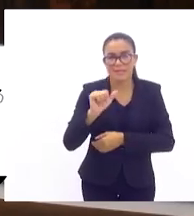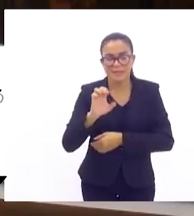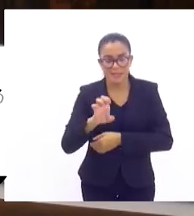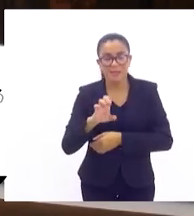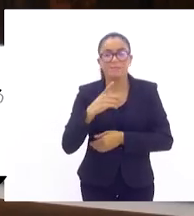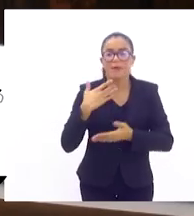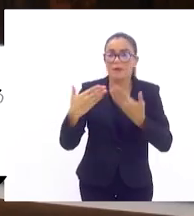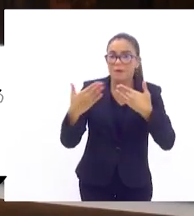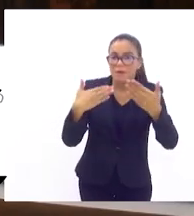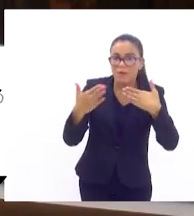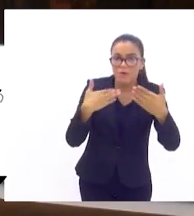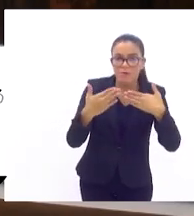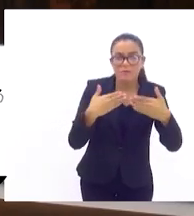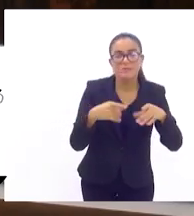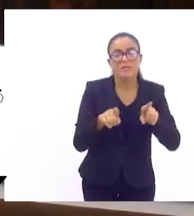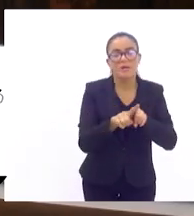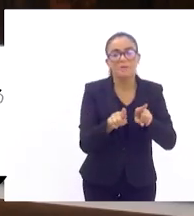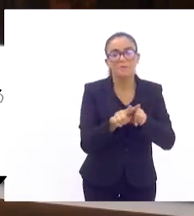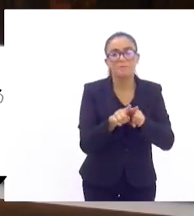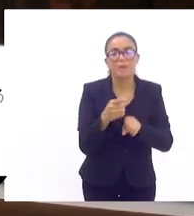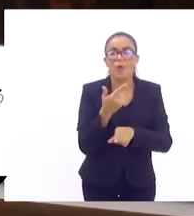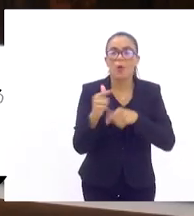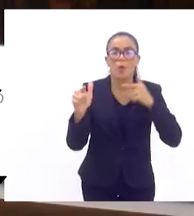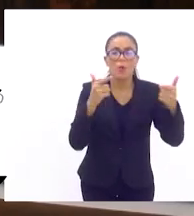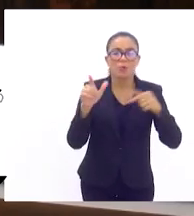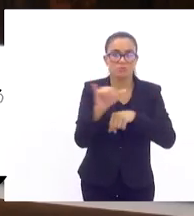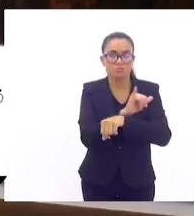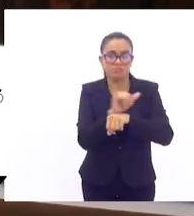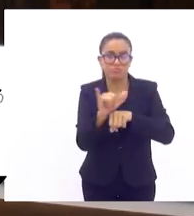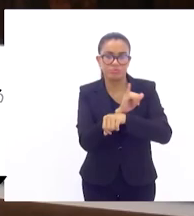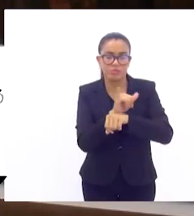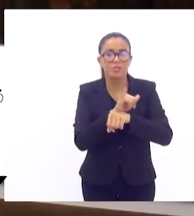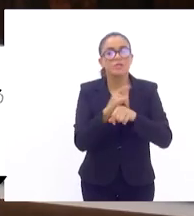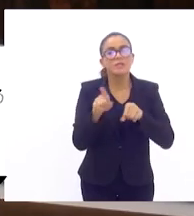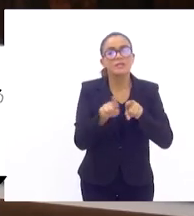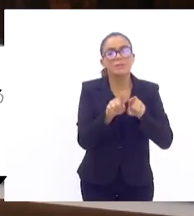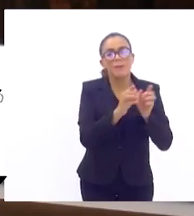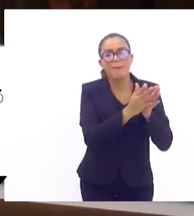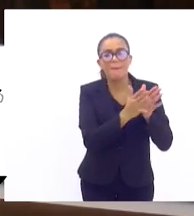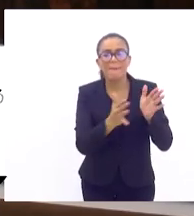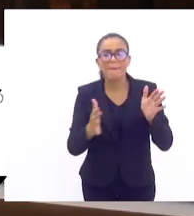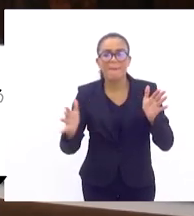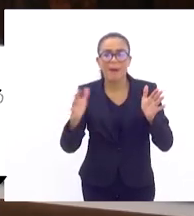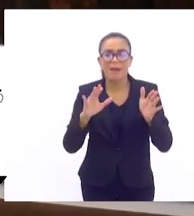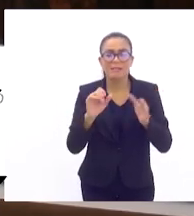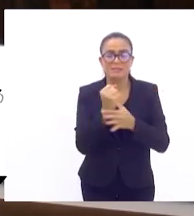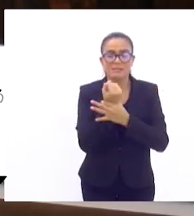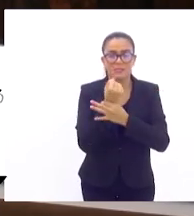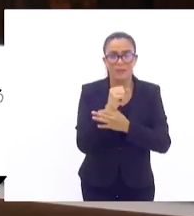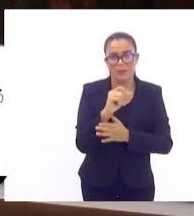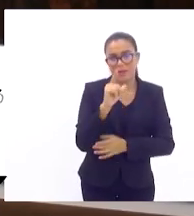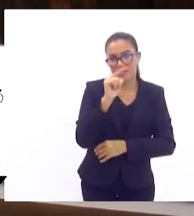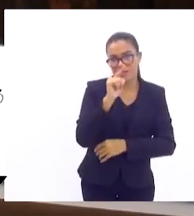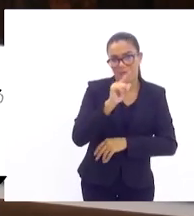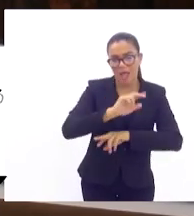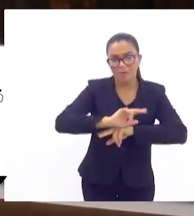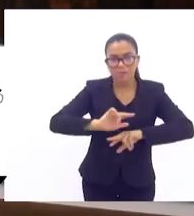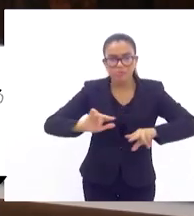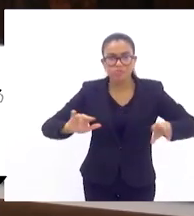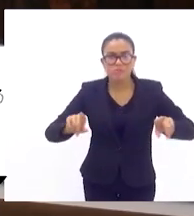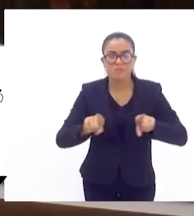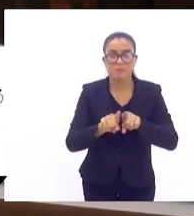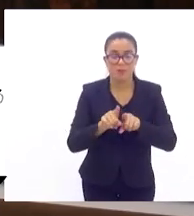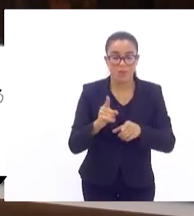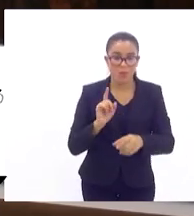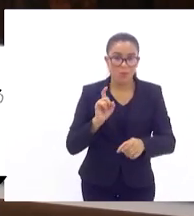que está em andamento, seja em relação a outros procedimentos que tramitam no GTT Segurança Hídrica, órgão do qual assumi a coordenação